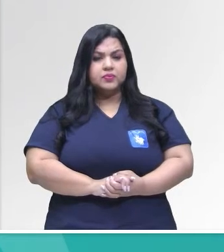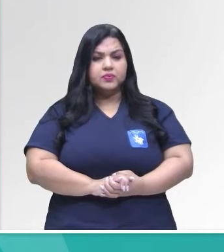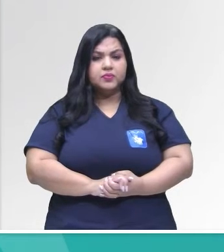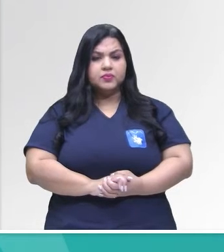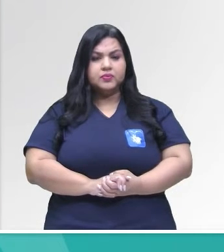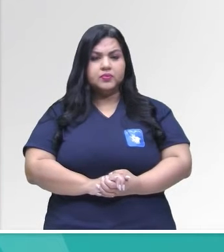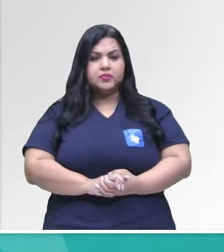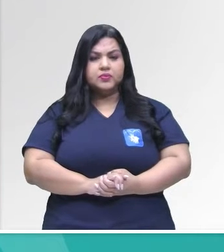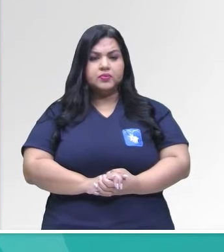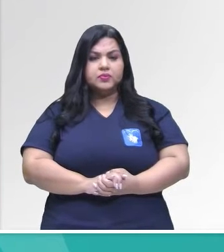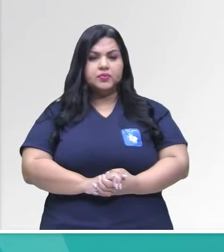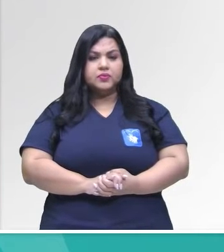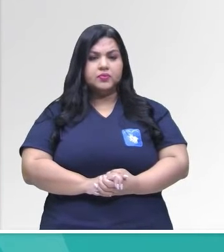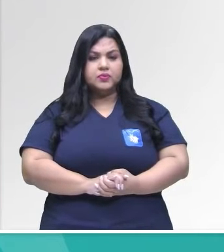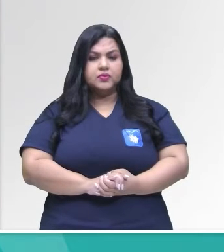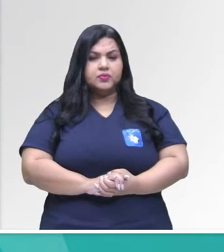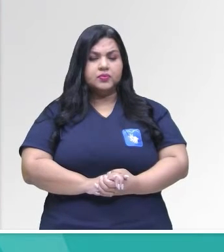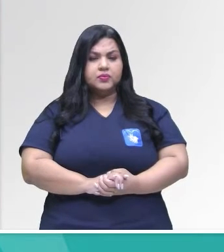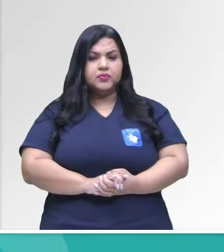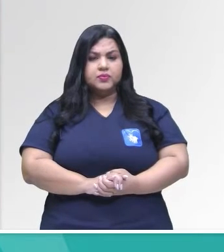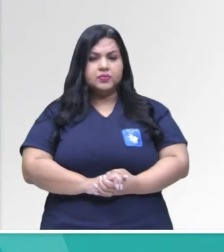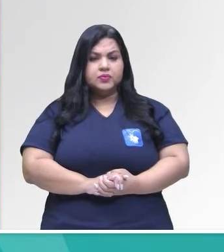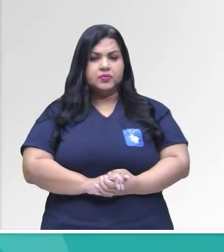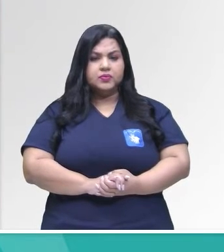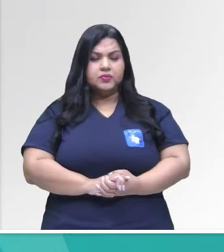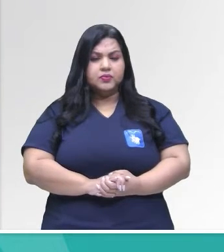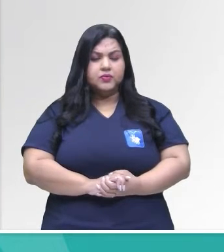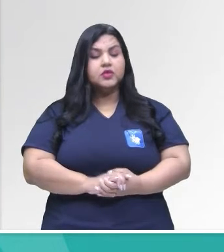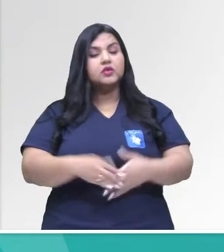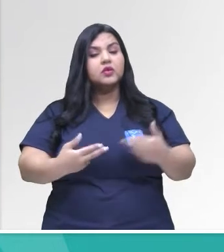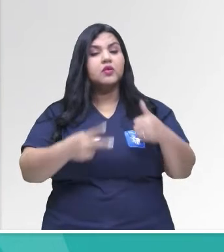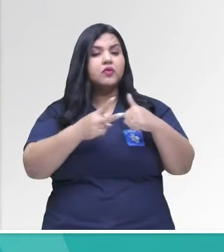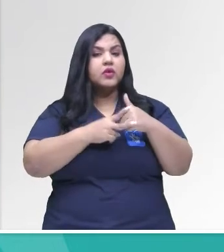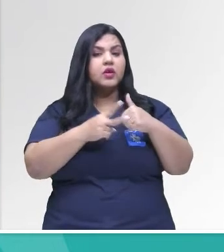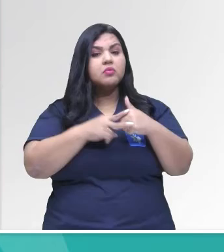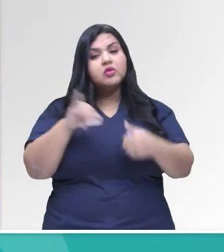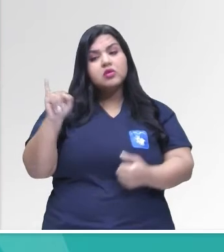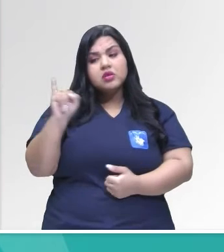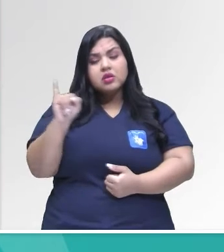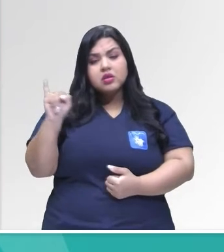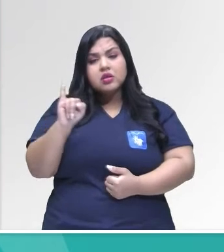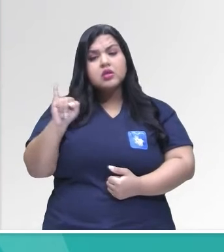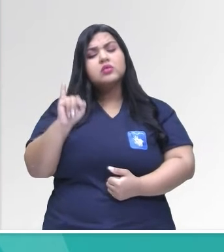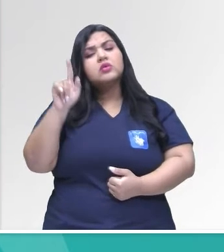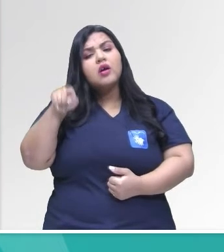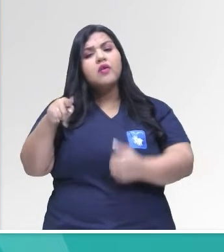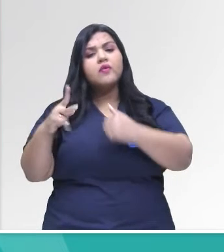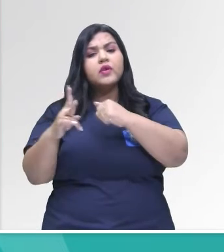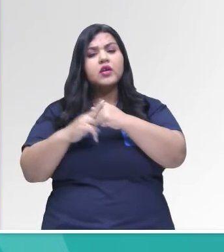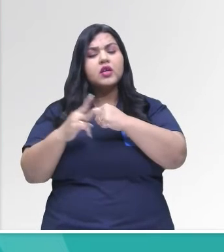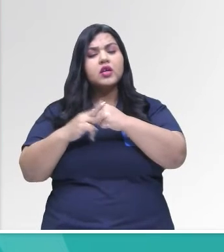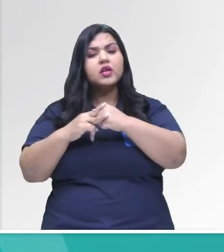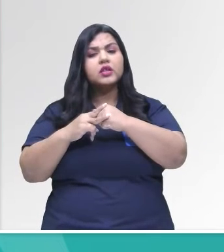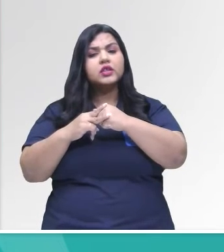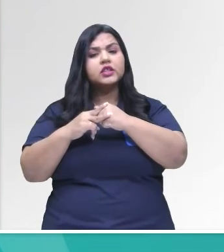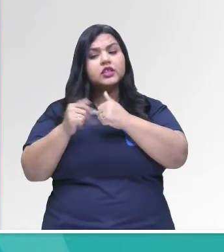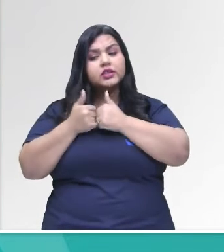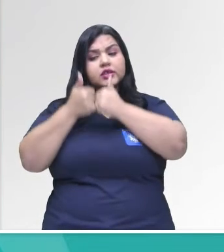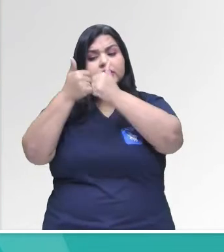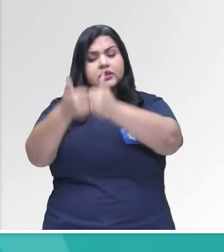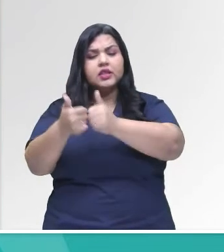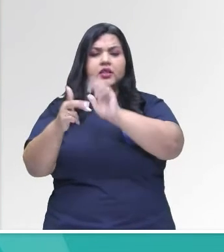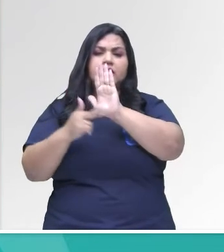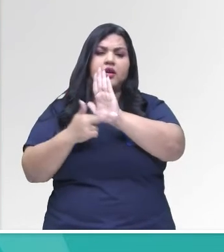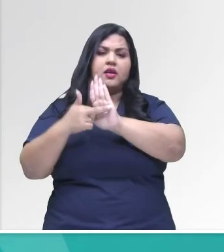Participles. São regulares. Verbos regulares na língua inglesa são verbos que seguem uma